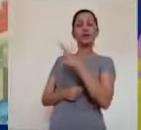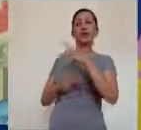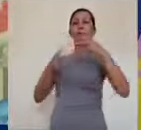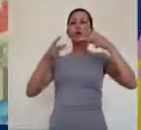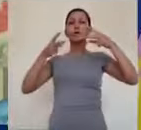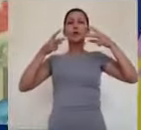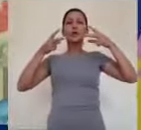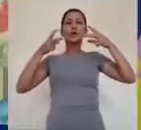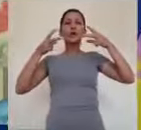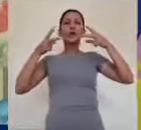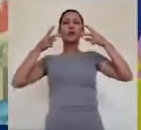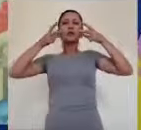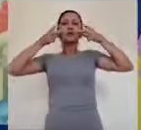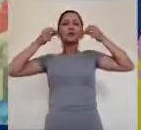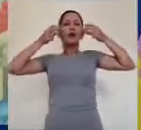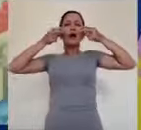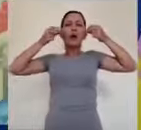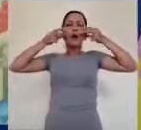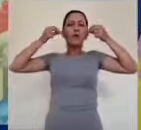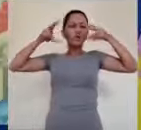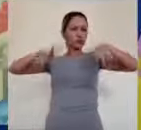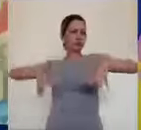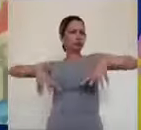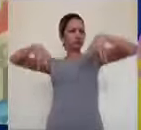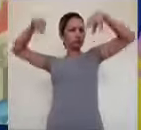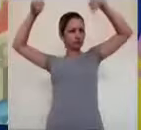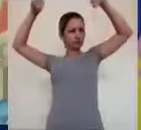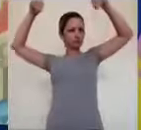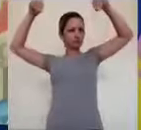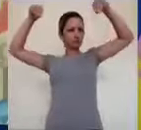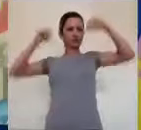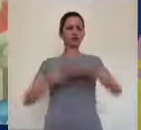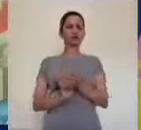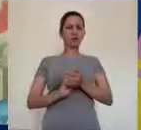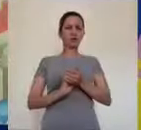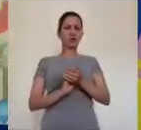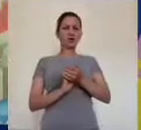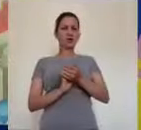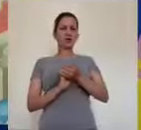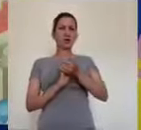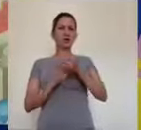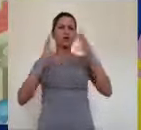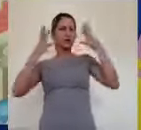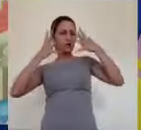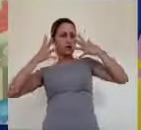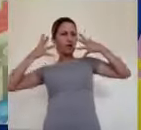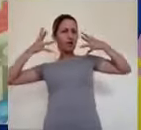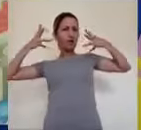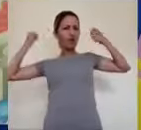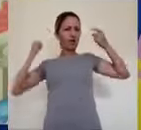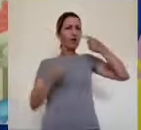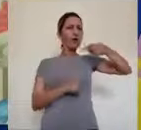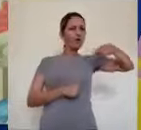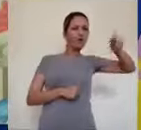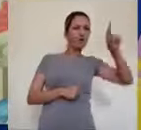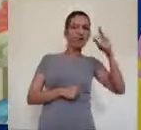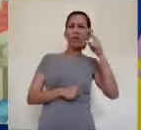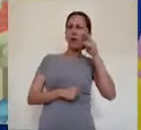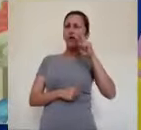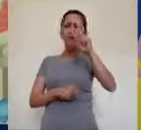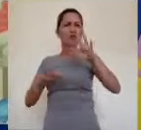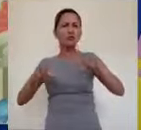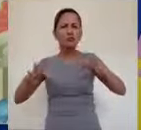e o leão foi lá só foi até lá visitou todos os